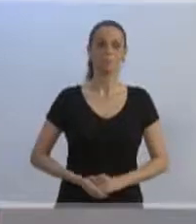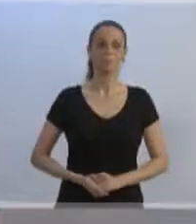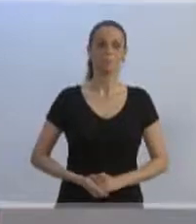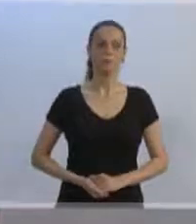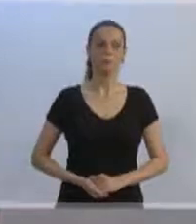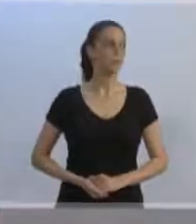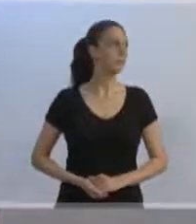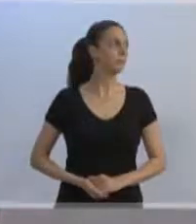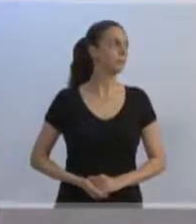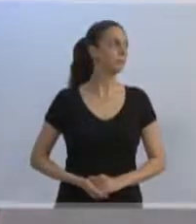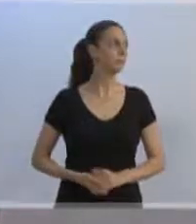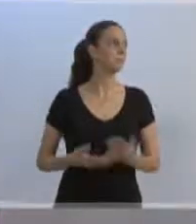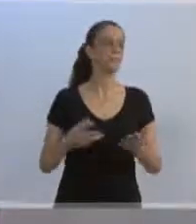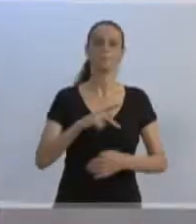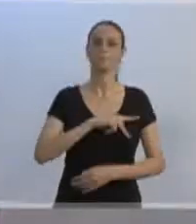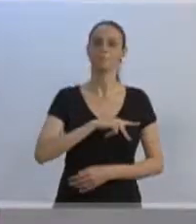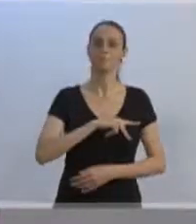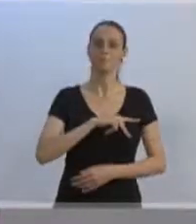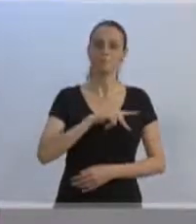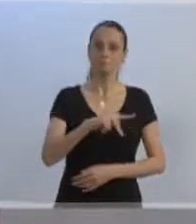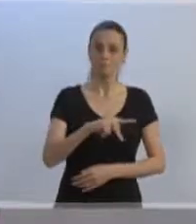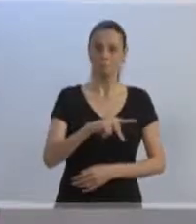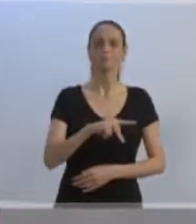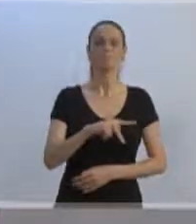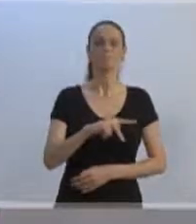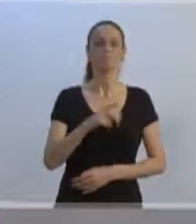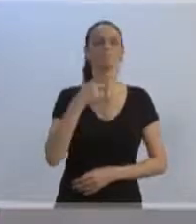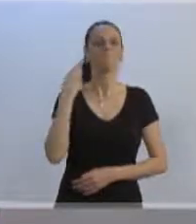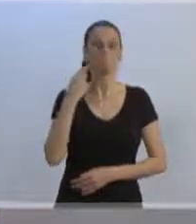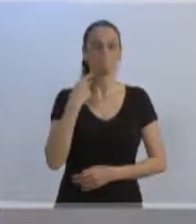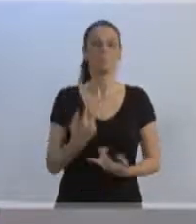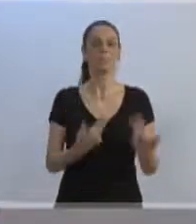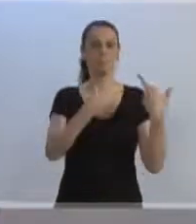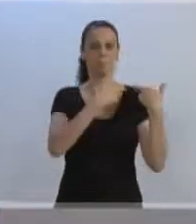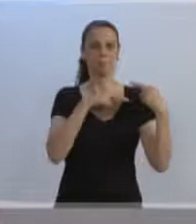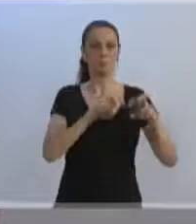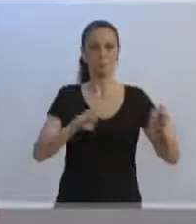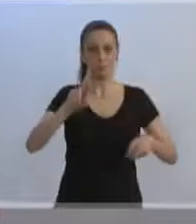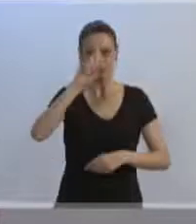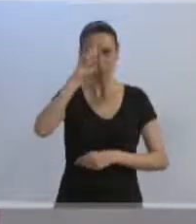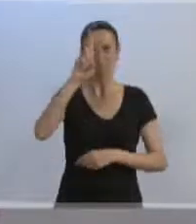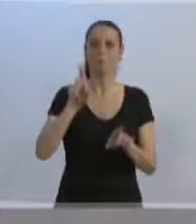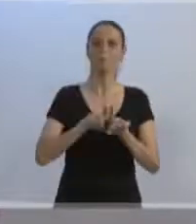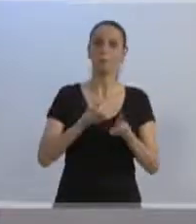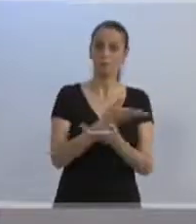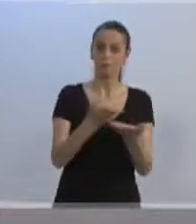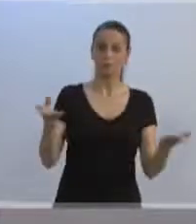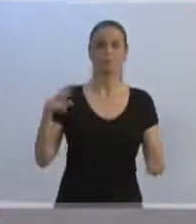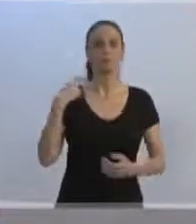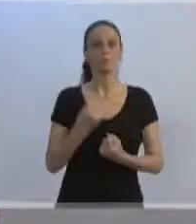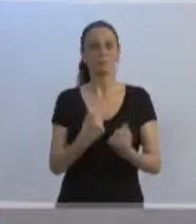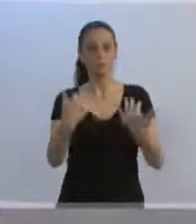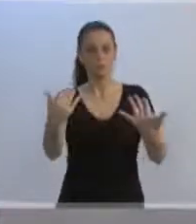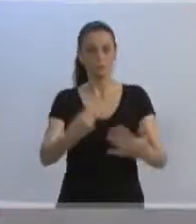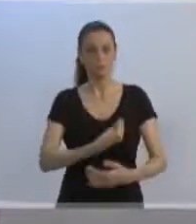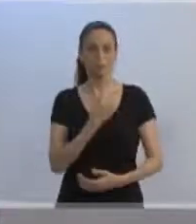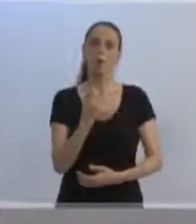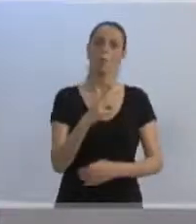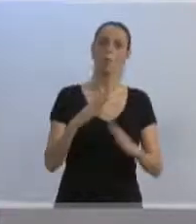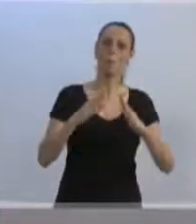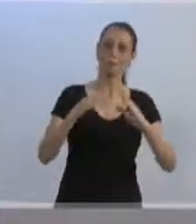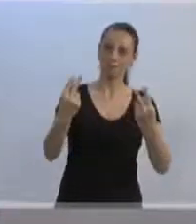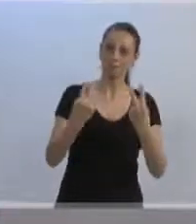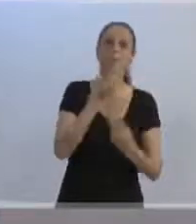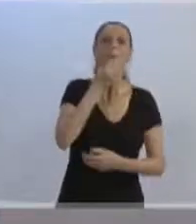se o presidente marcelo lanzarin chora comanda os trabalhos na mesma sessão os vereadores público não assisti aqui em casa boa